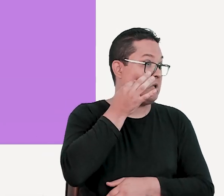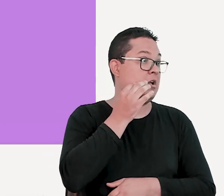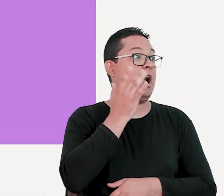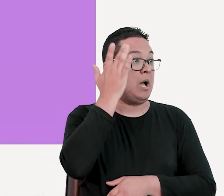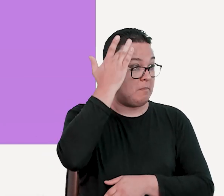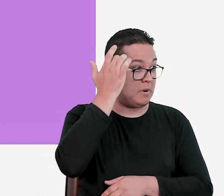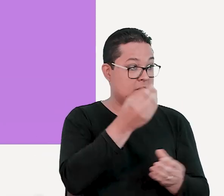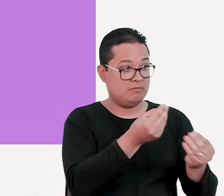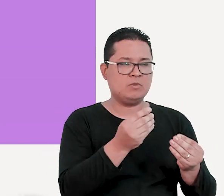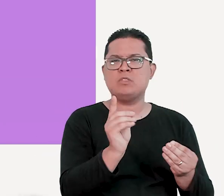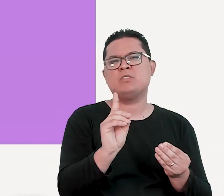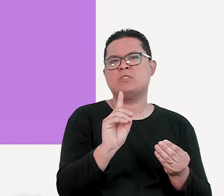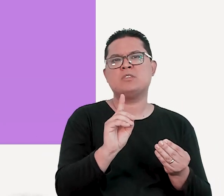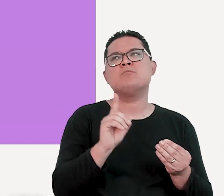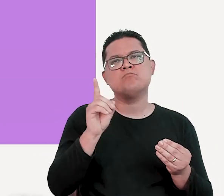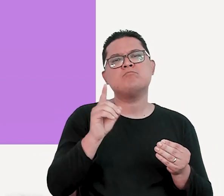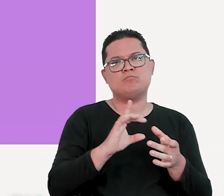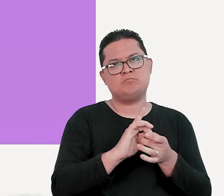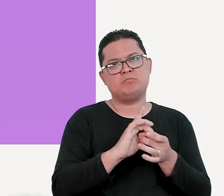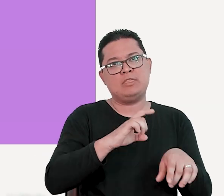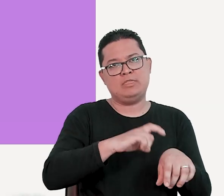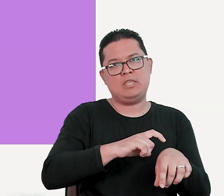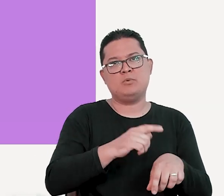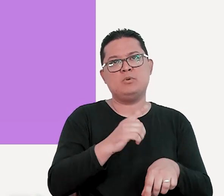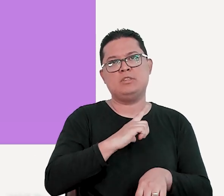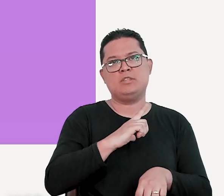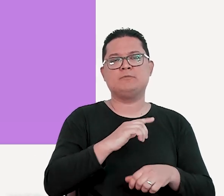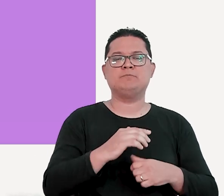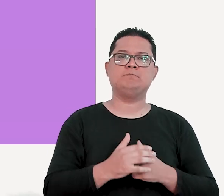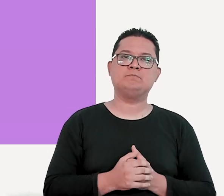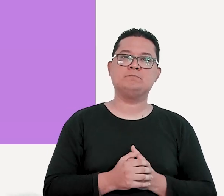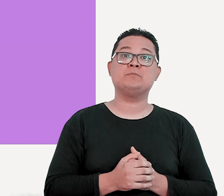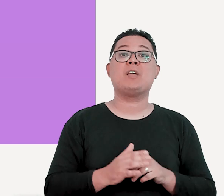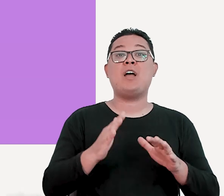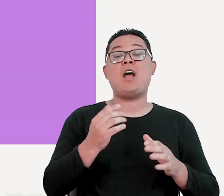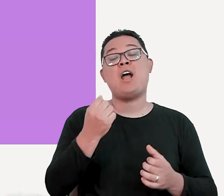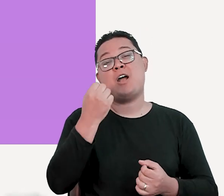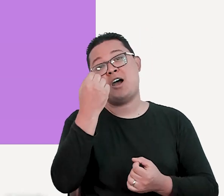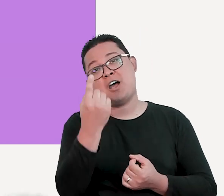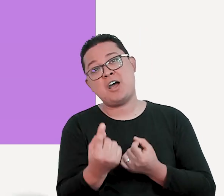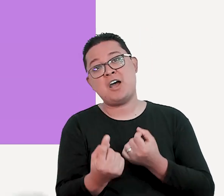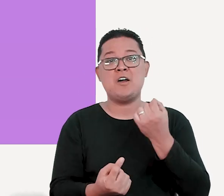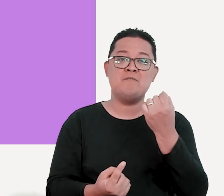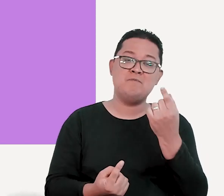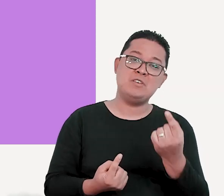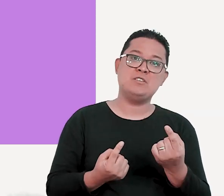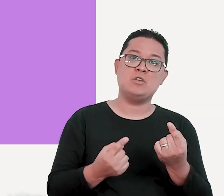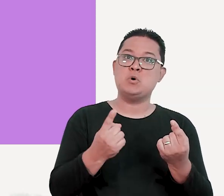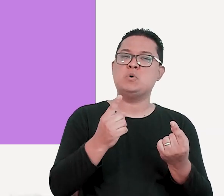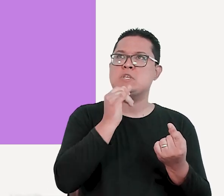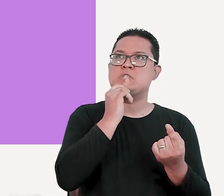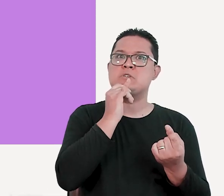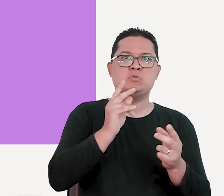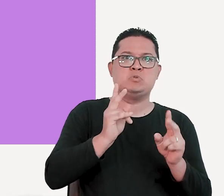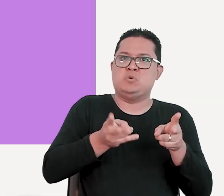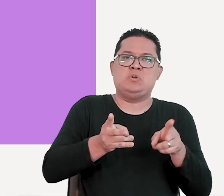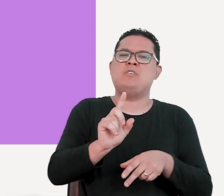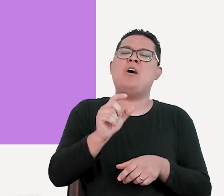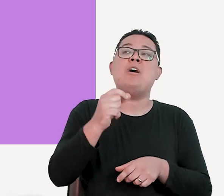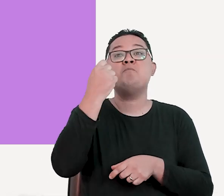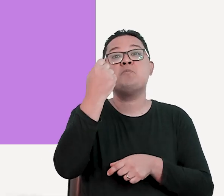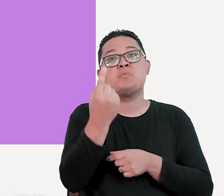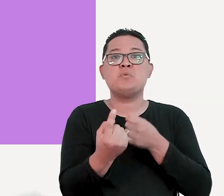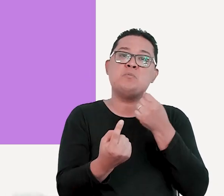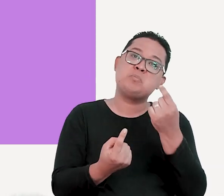às vezes, muito raramente, eles me pedem traduções, porque eu